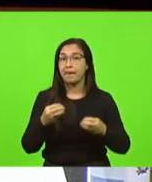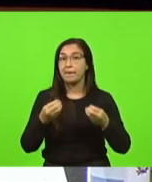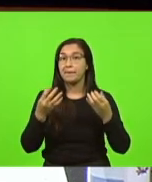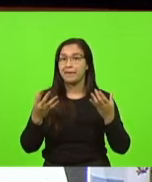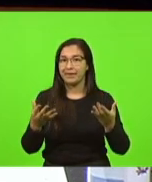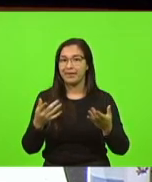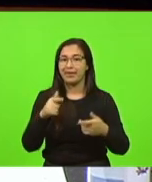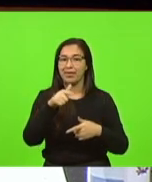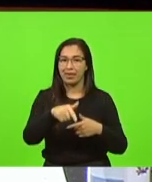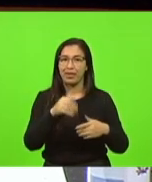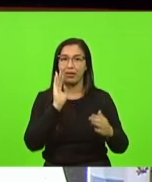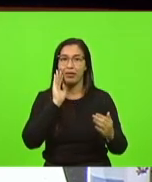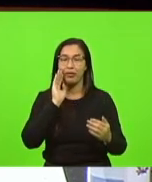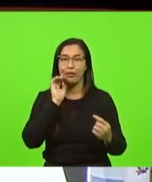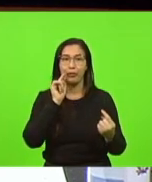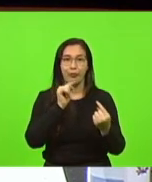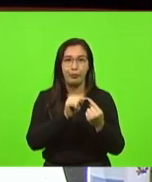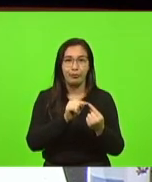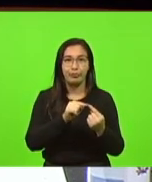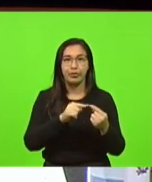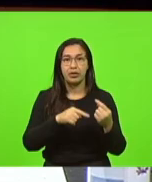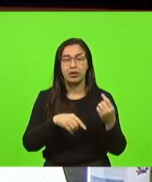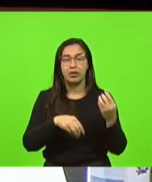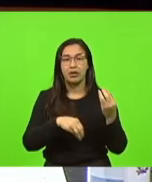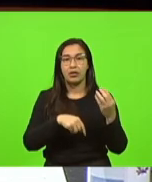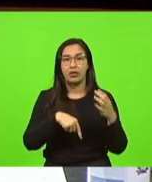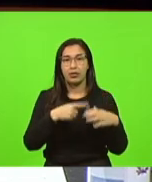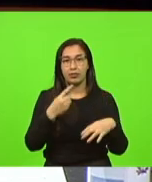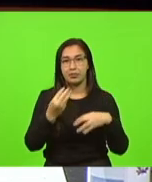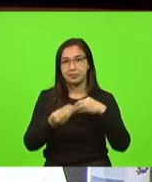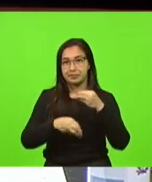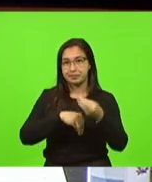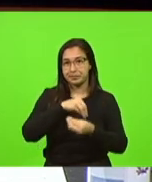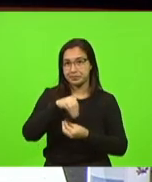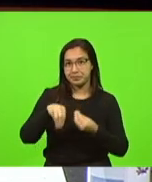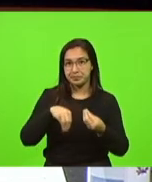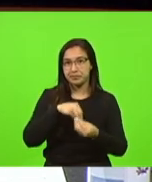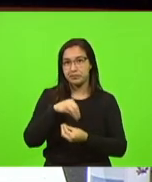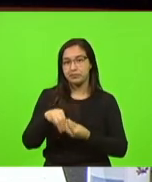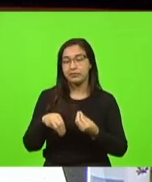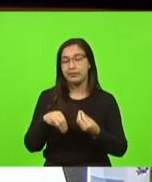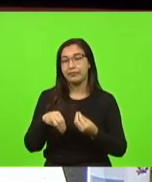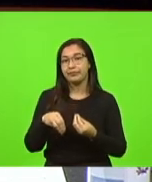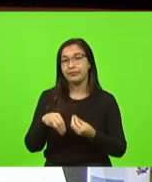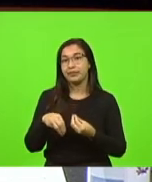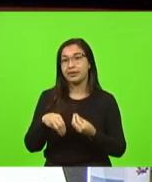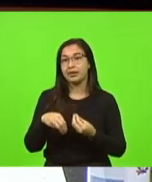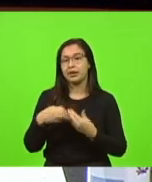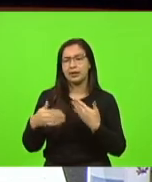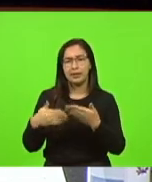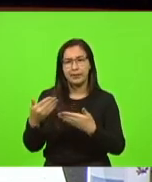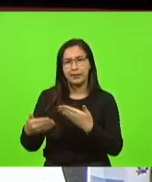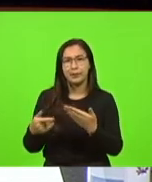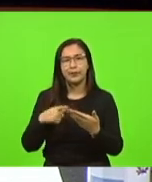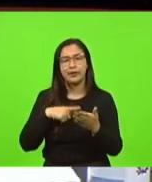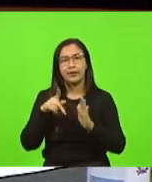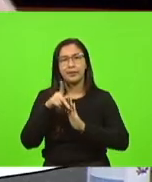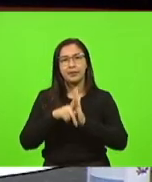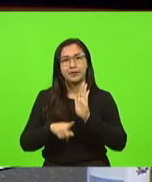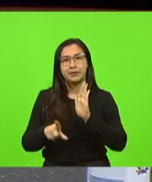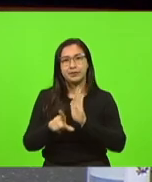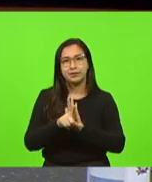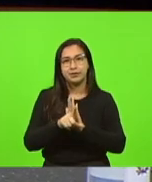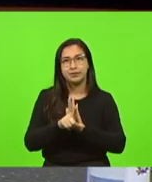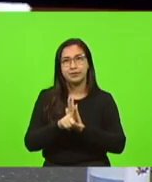comissão mista, e que da comissão mista derivou no projeto de lei